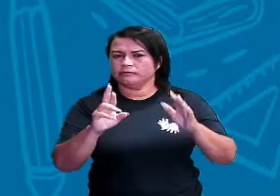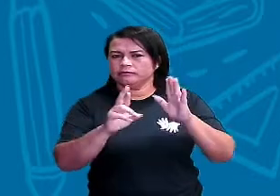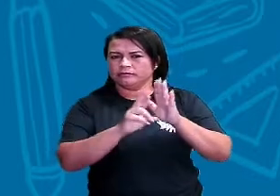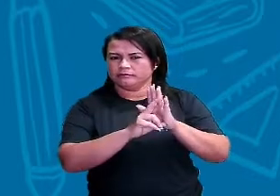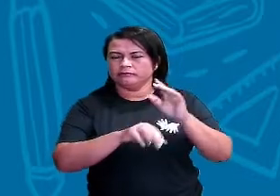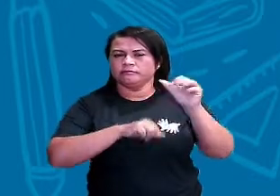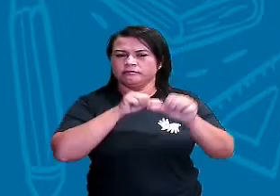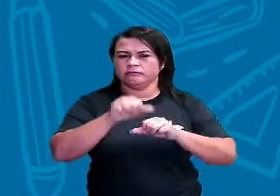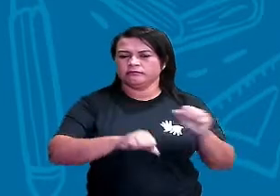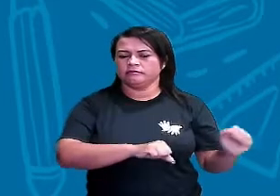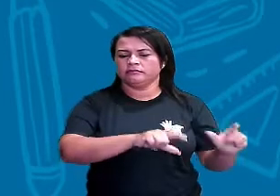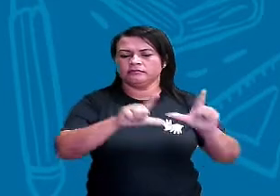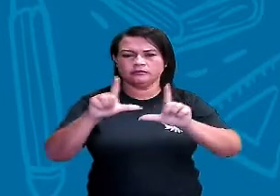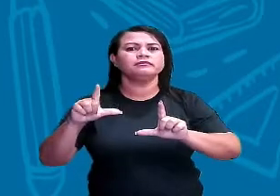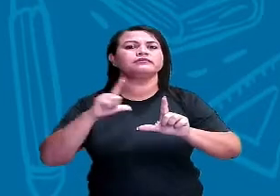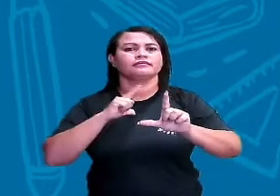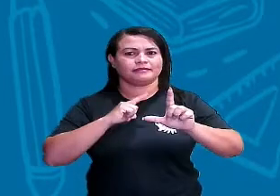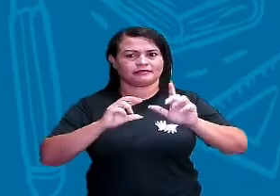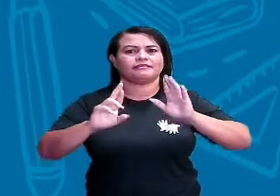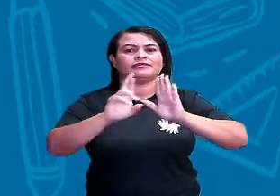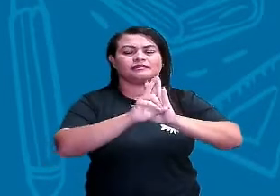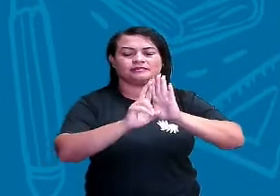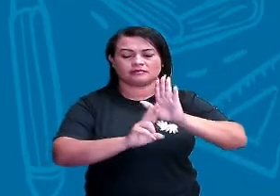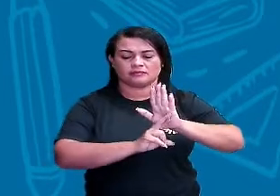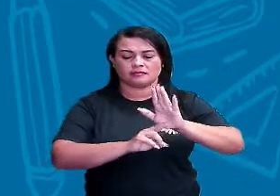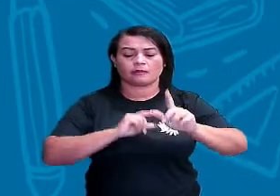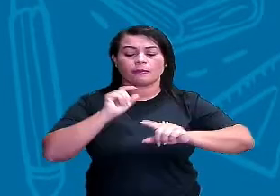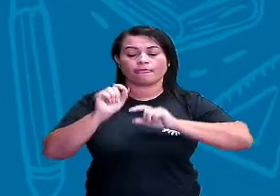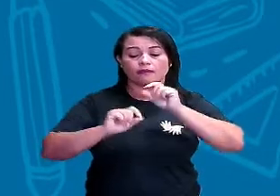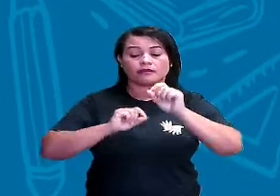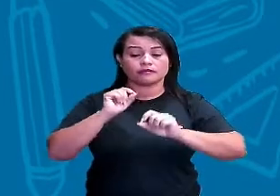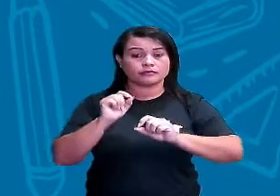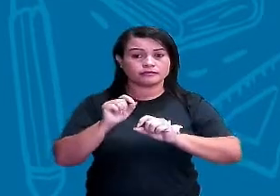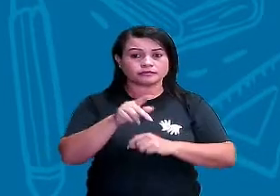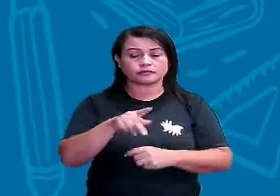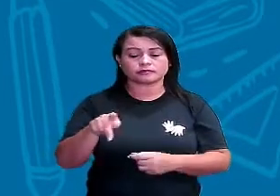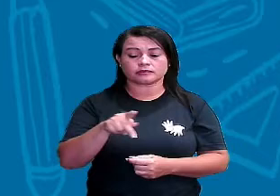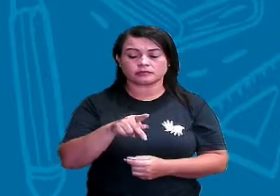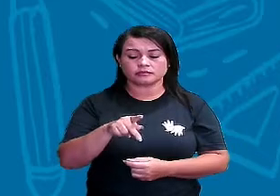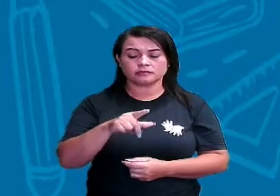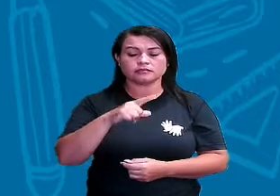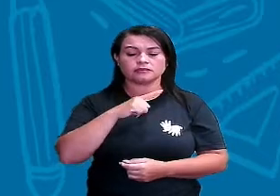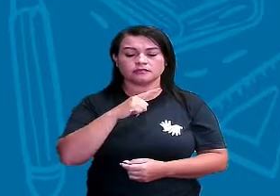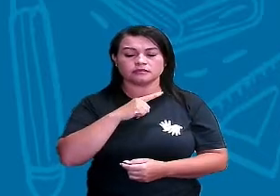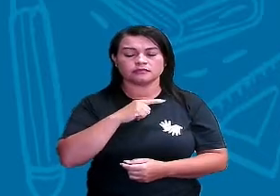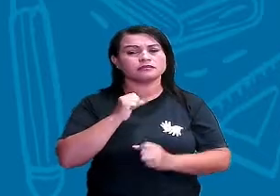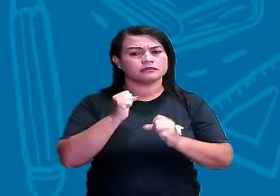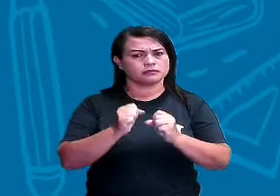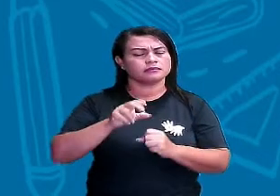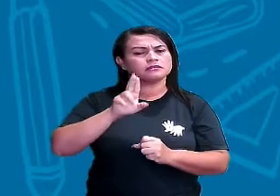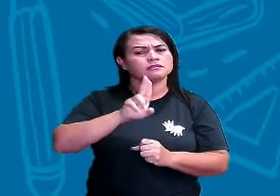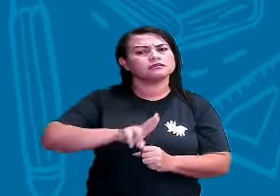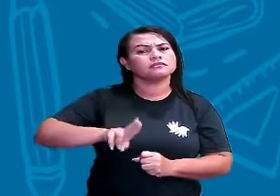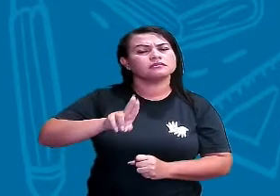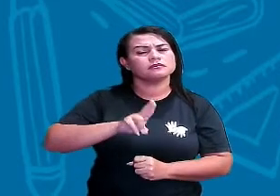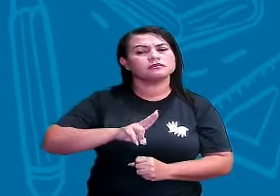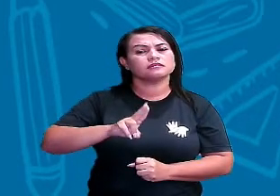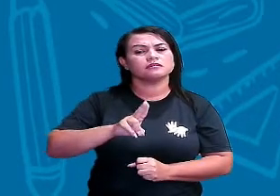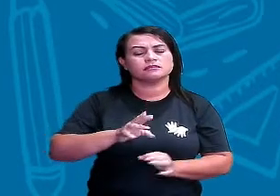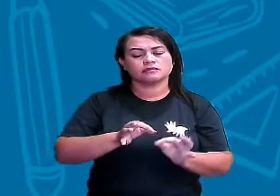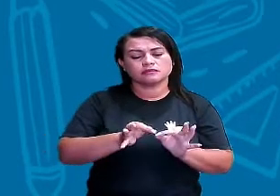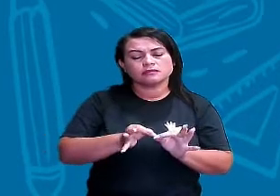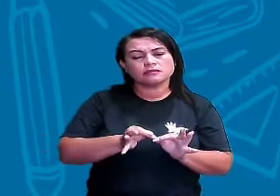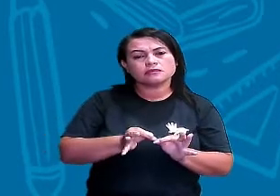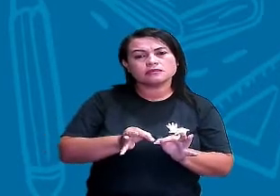nós vamos falar das padronizadas. O que é isso, professora? Os instrumentos que eu posso usar para fazer